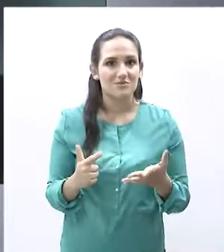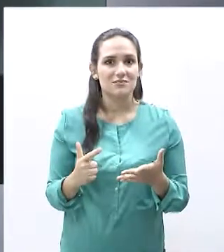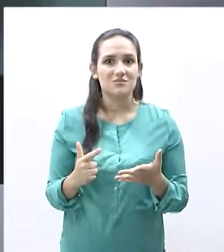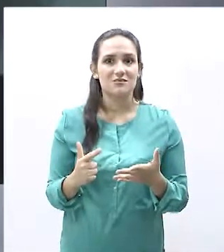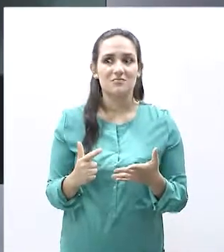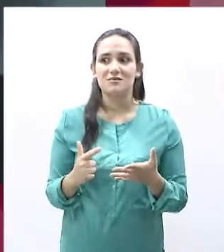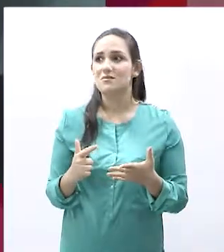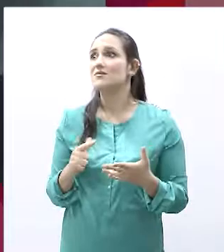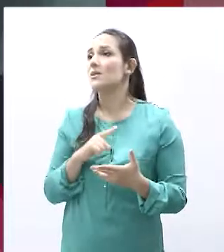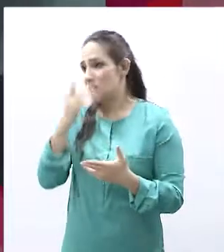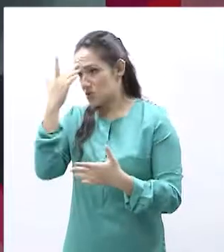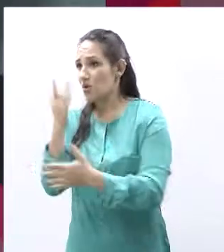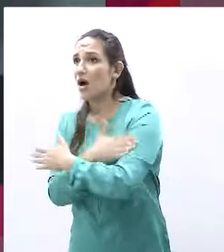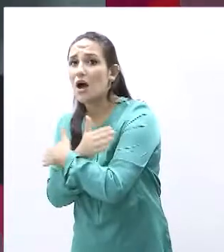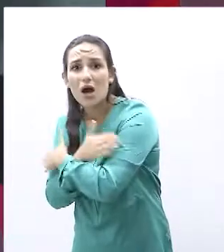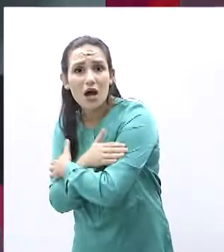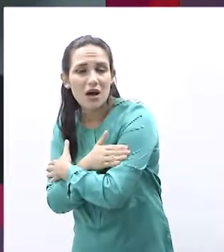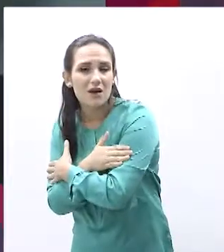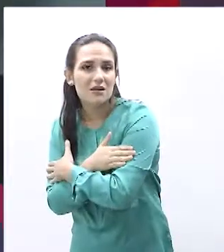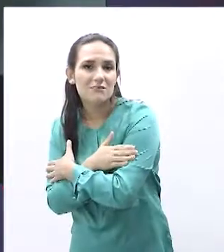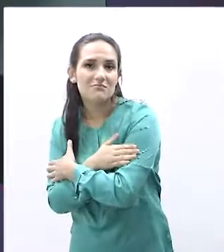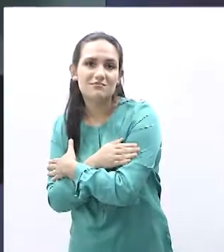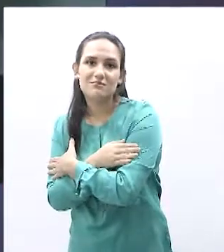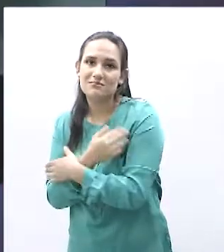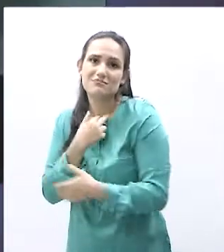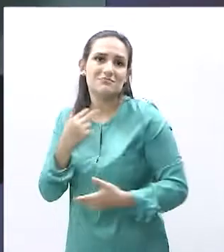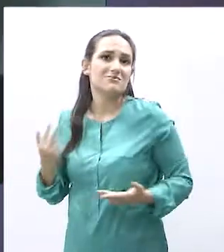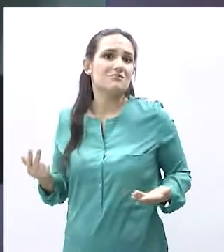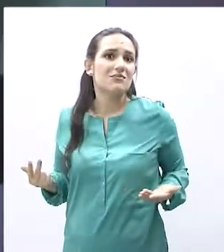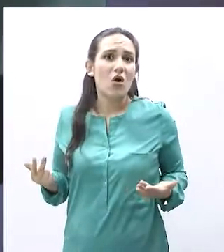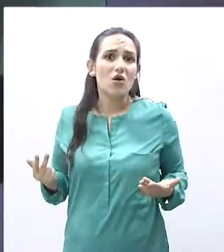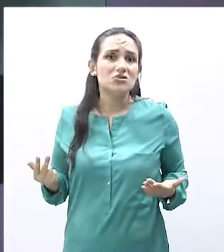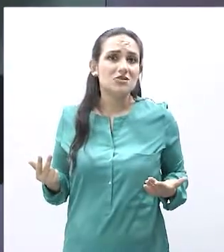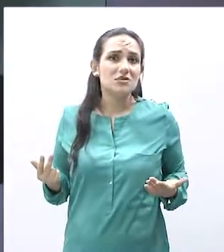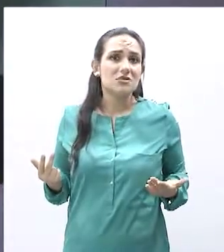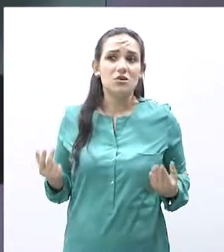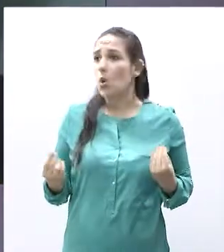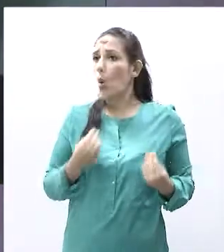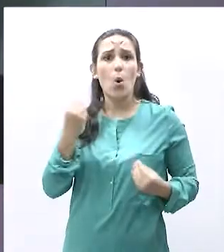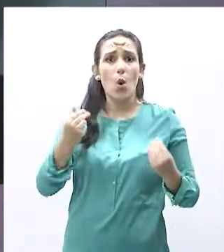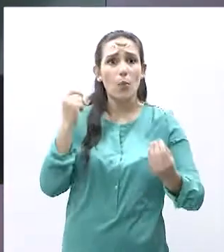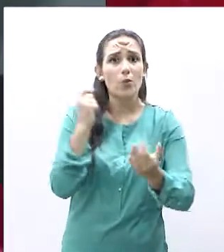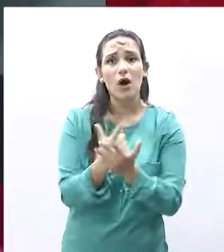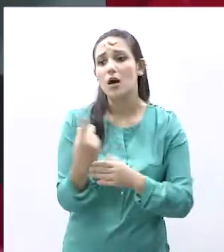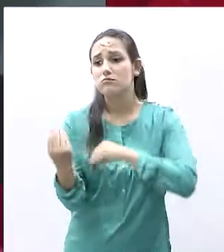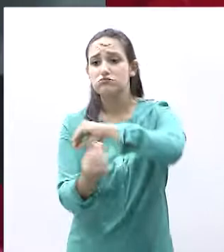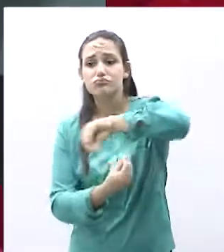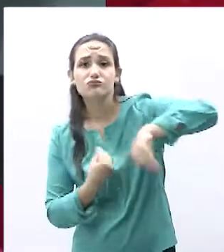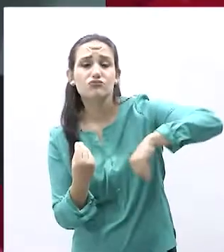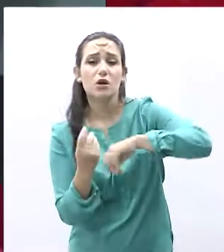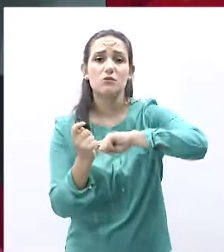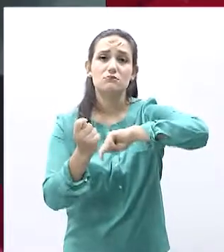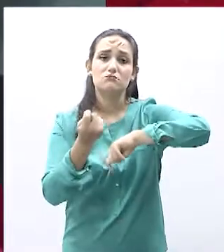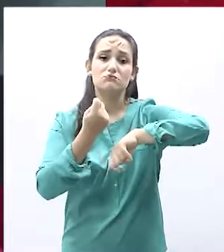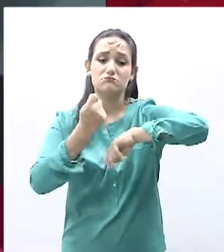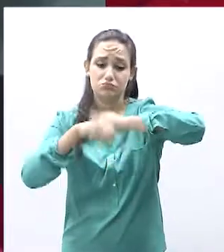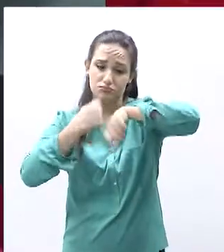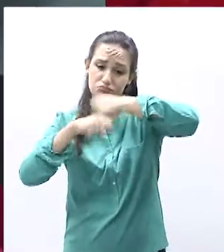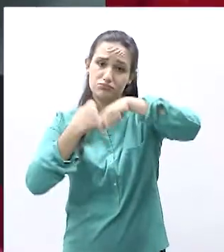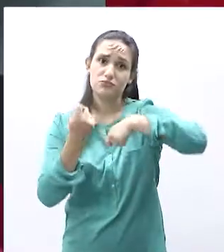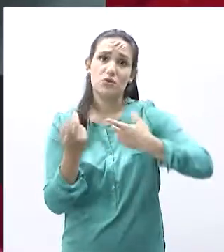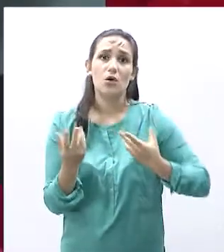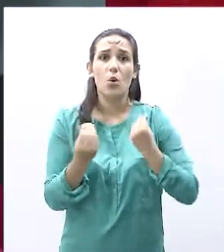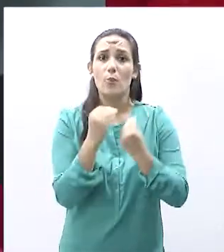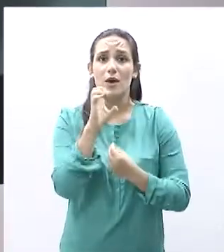pessoas perderam seus empregos, então por isso falo que não podem trabalhar, né? Não conseguem emprego. Outras não podem trabalhar porque